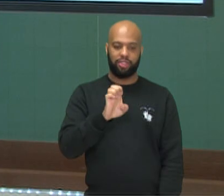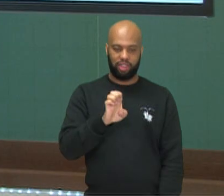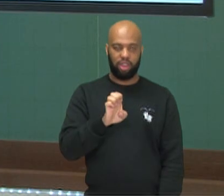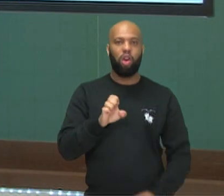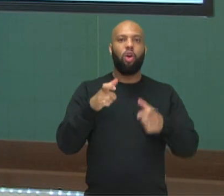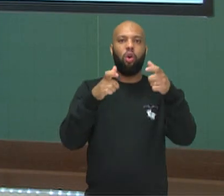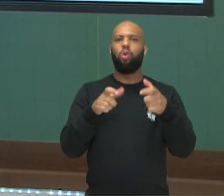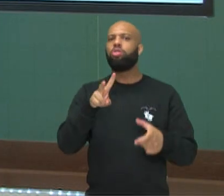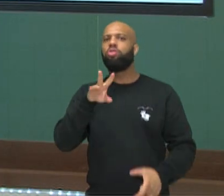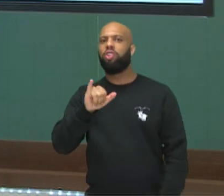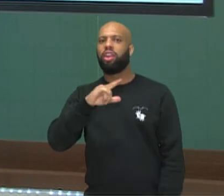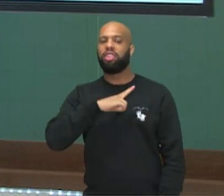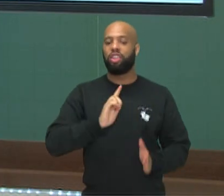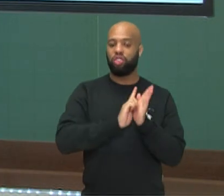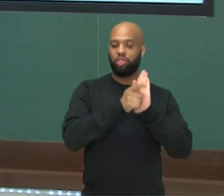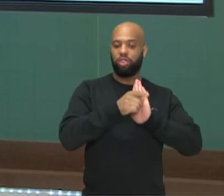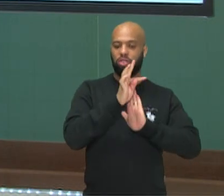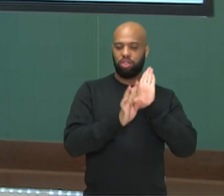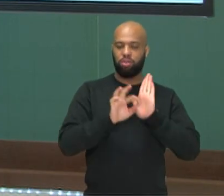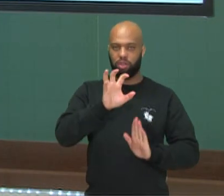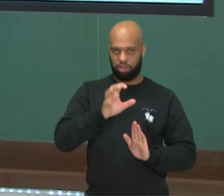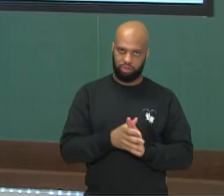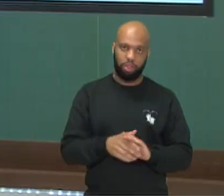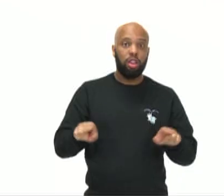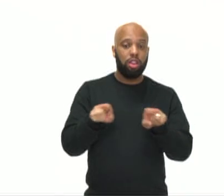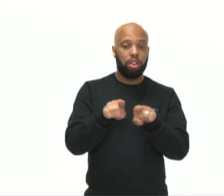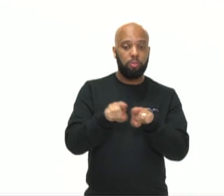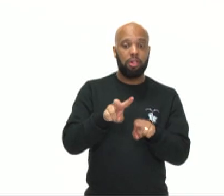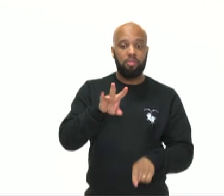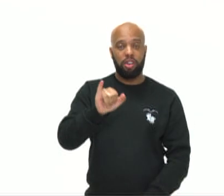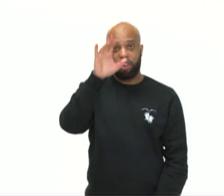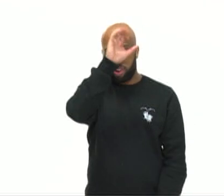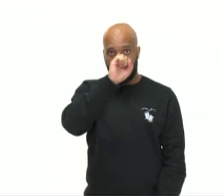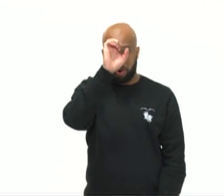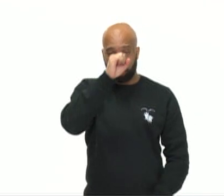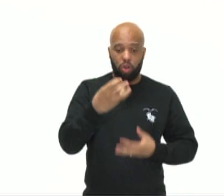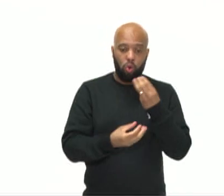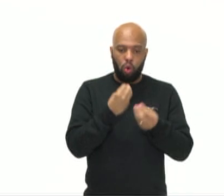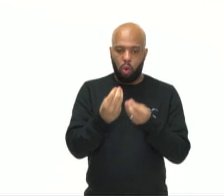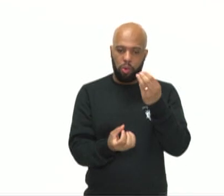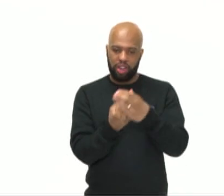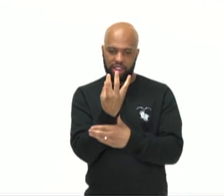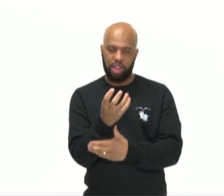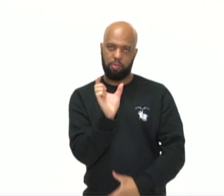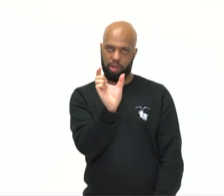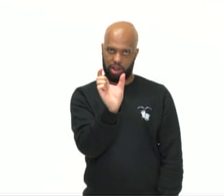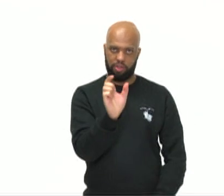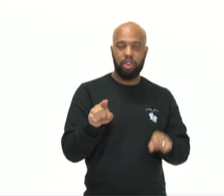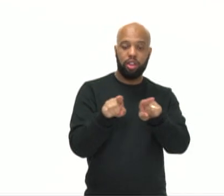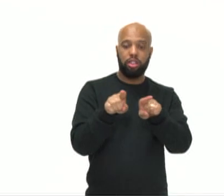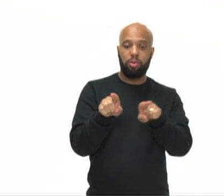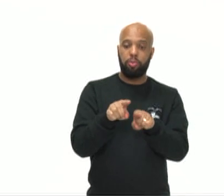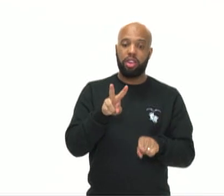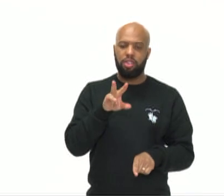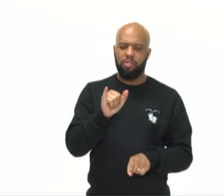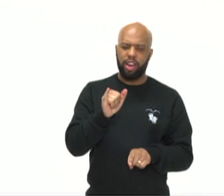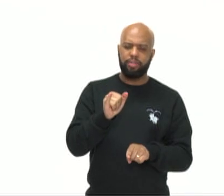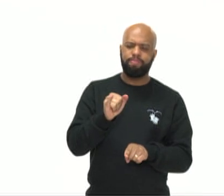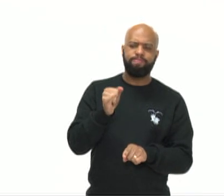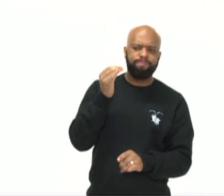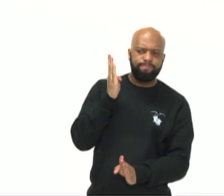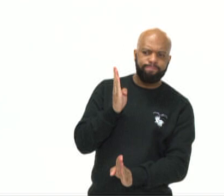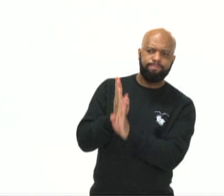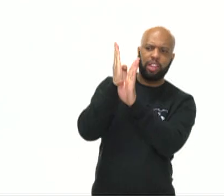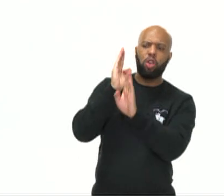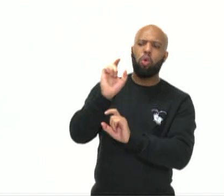ser veiculado. Vamos também aprender sobre os processos de formação das palavras e inferir, deduzir